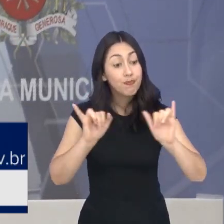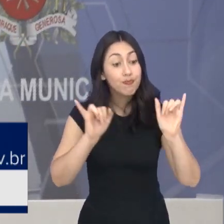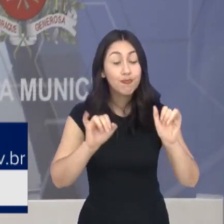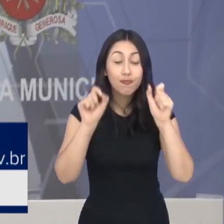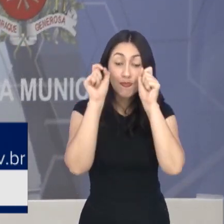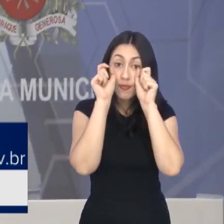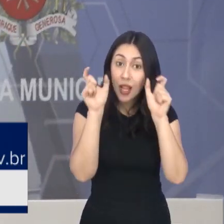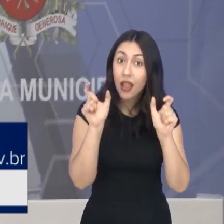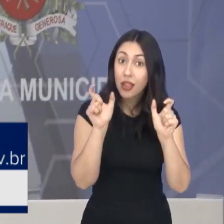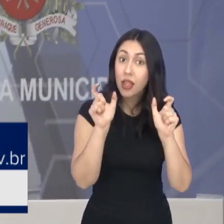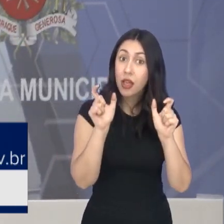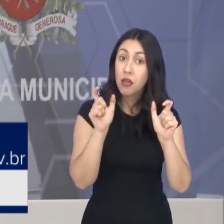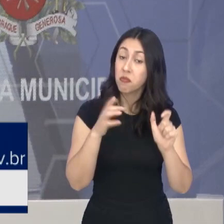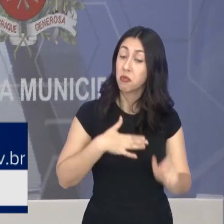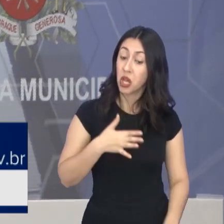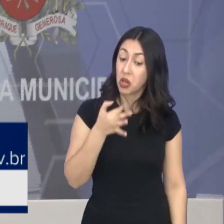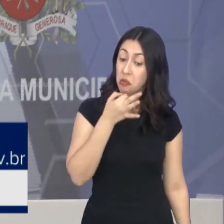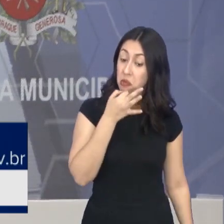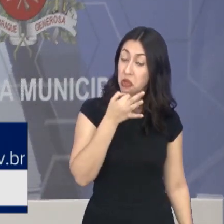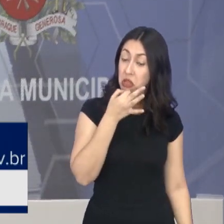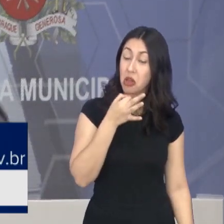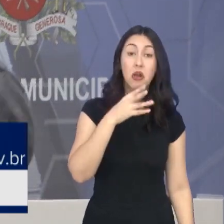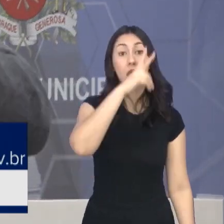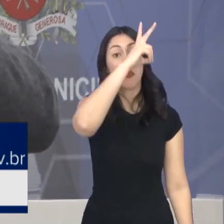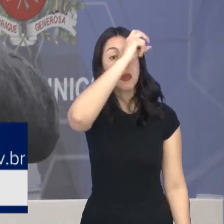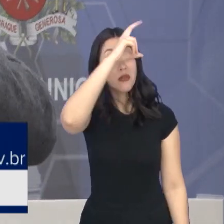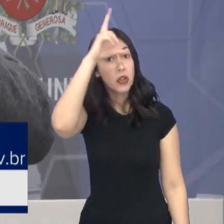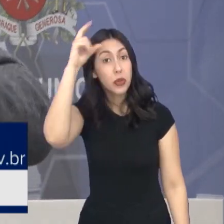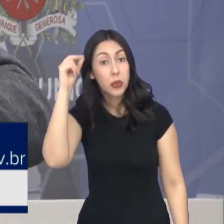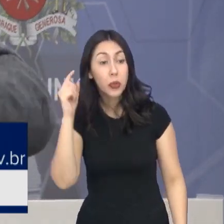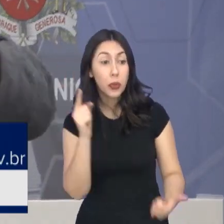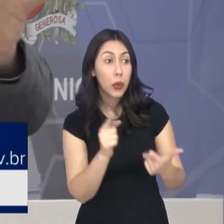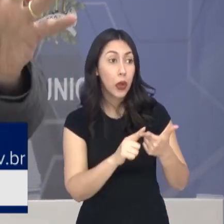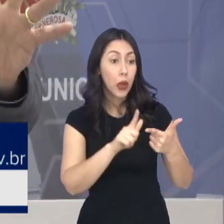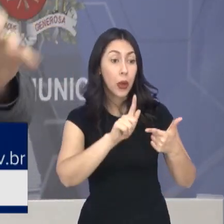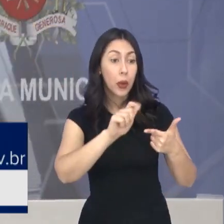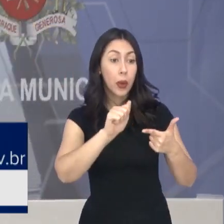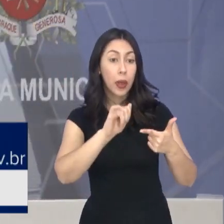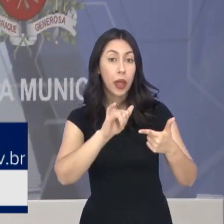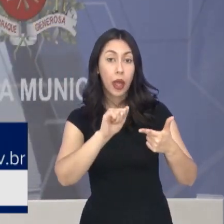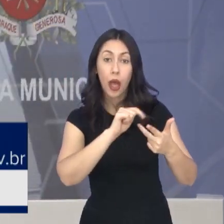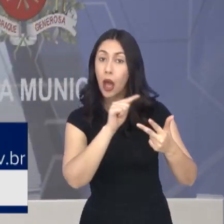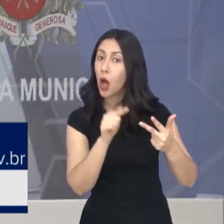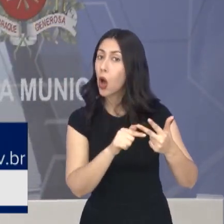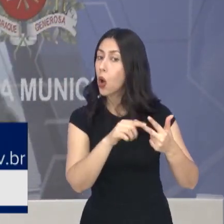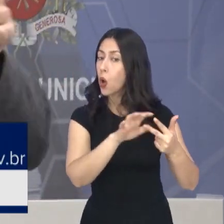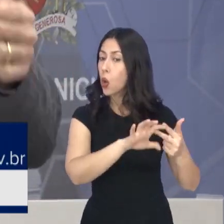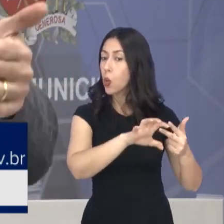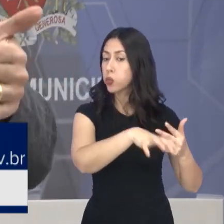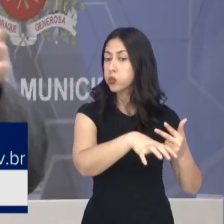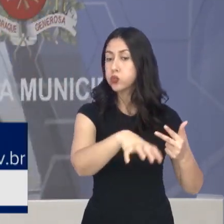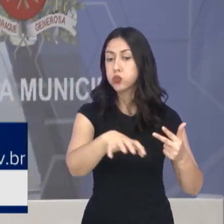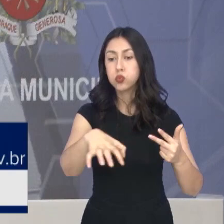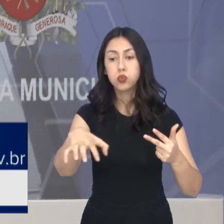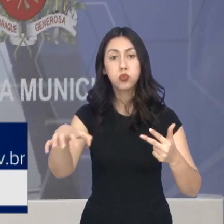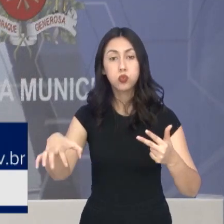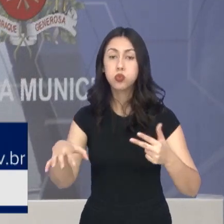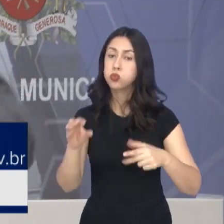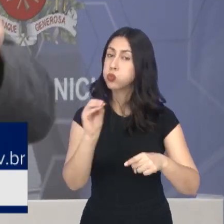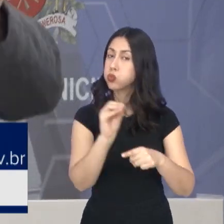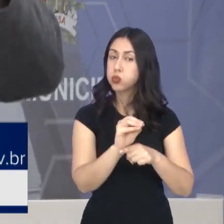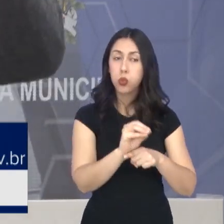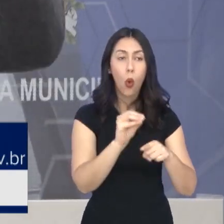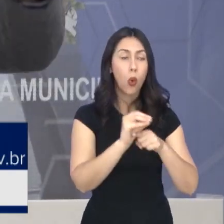que a Prefeitura de São José dos Campos, o GAIA e outros segmentos, outros grupos também que atendem autistas